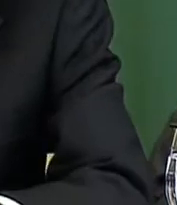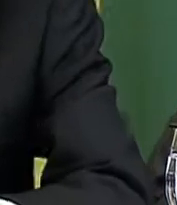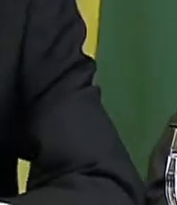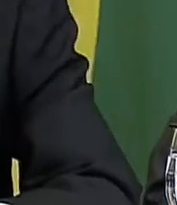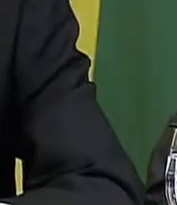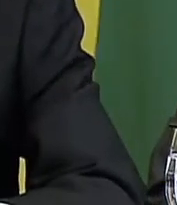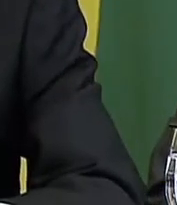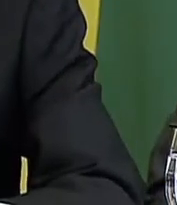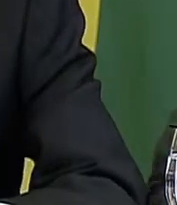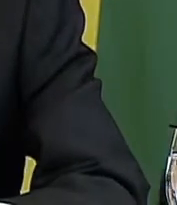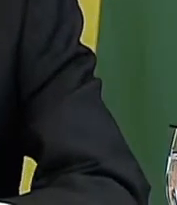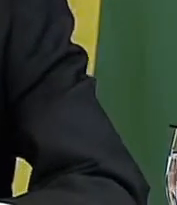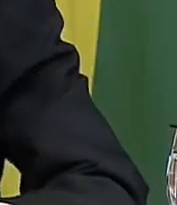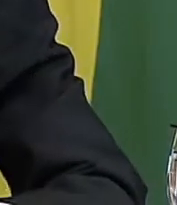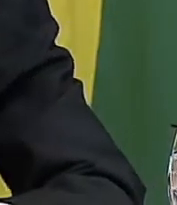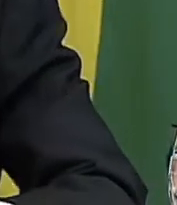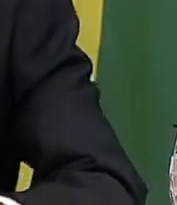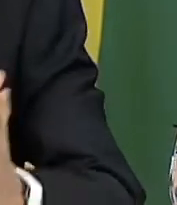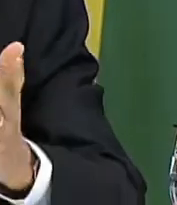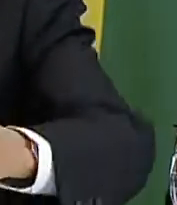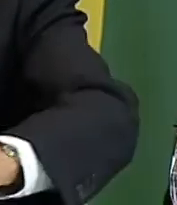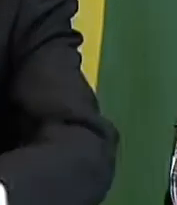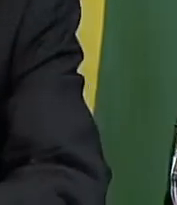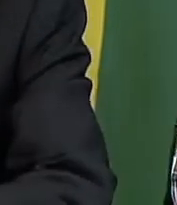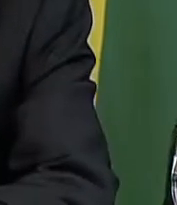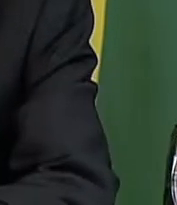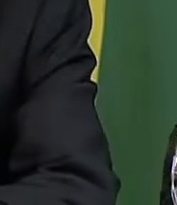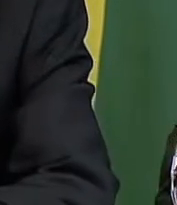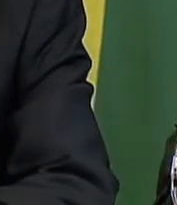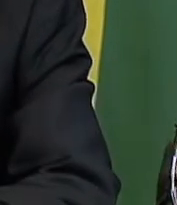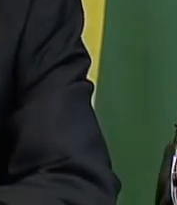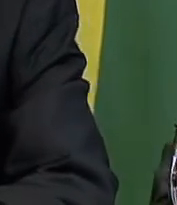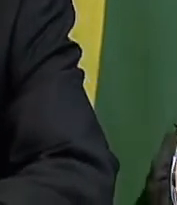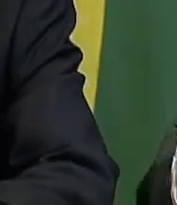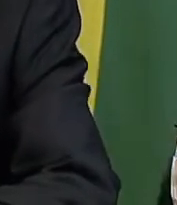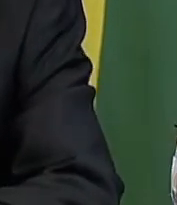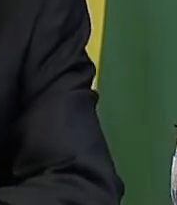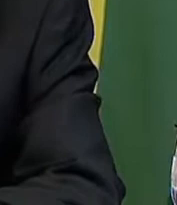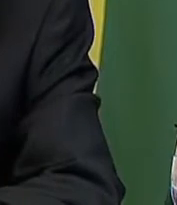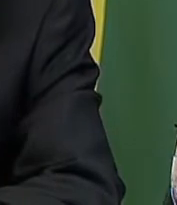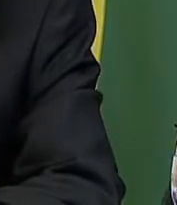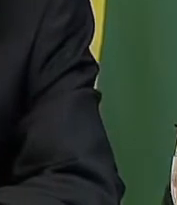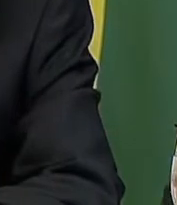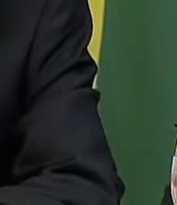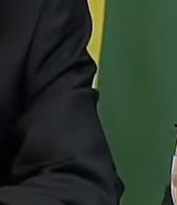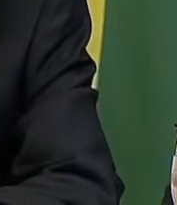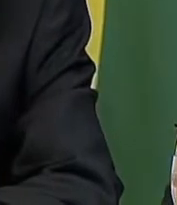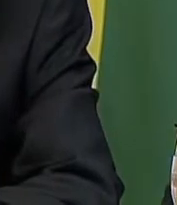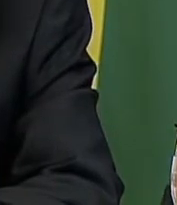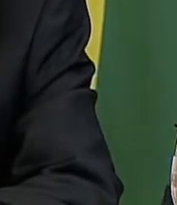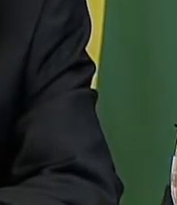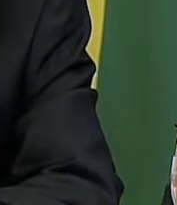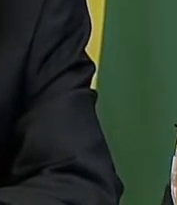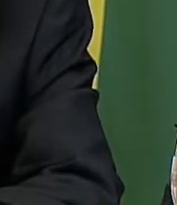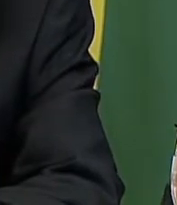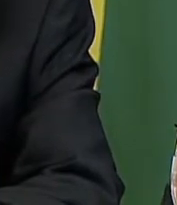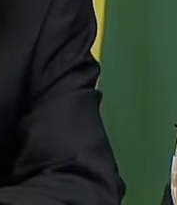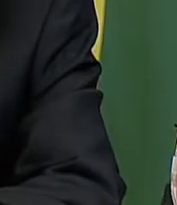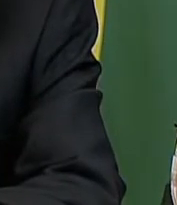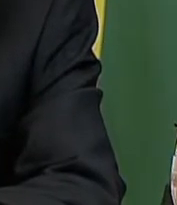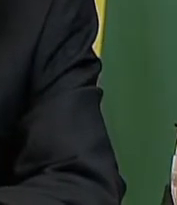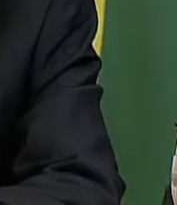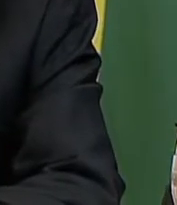Senhores, os senhores acabaram de acompanhar a solenidade de assinatura da medida